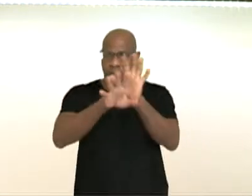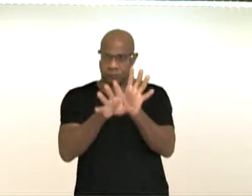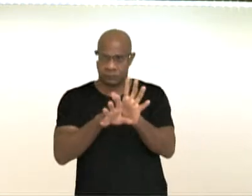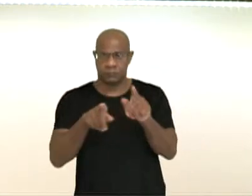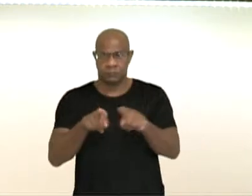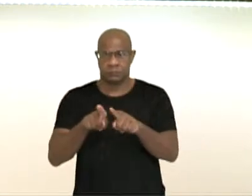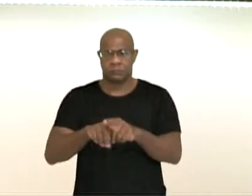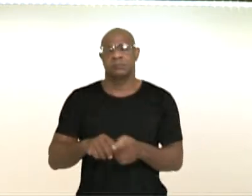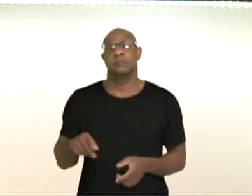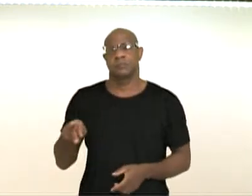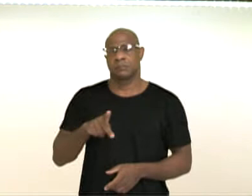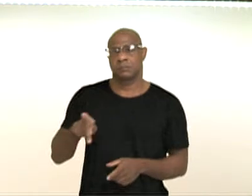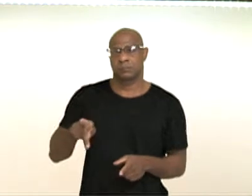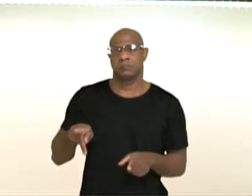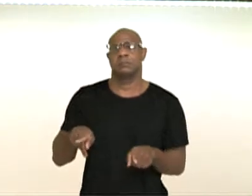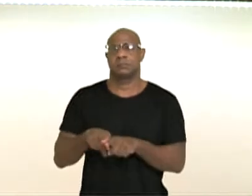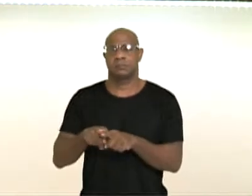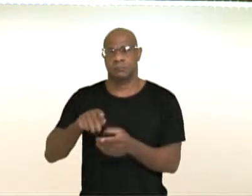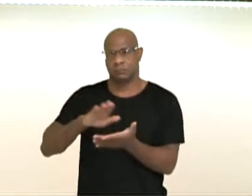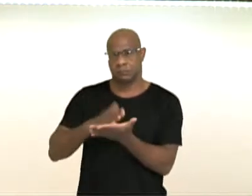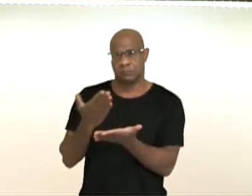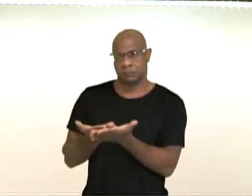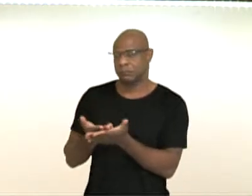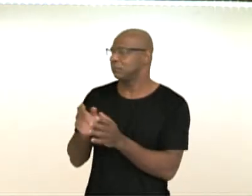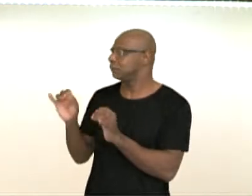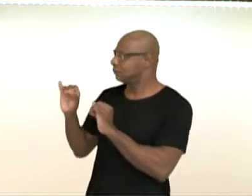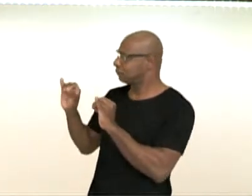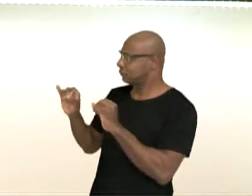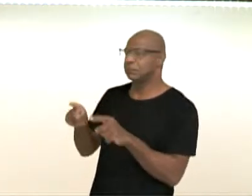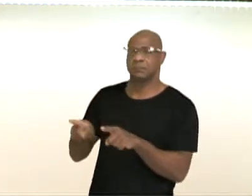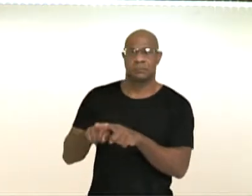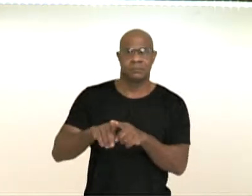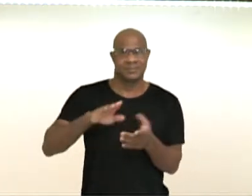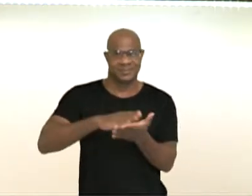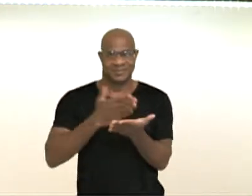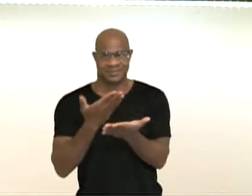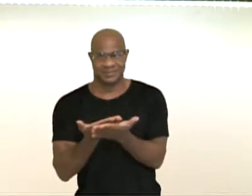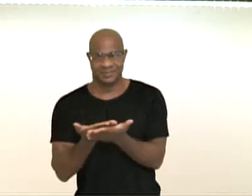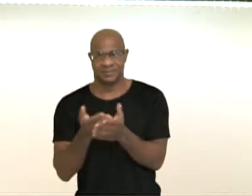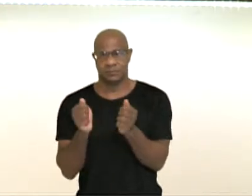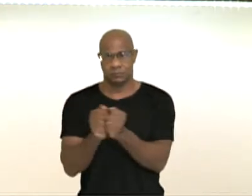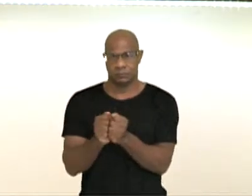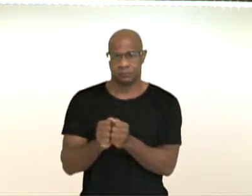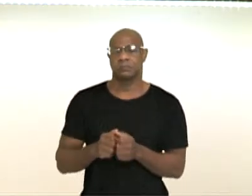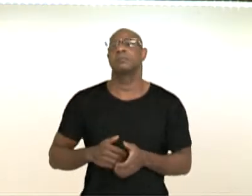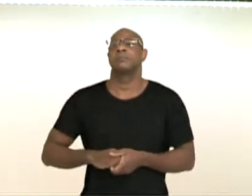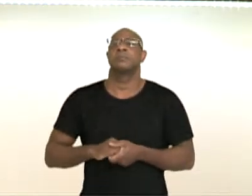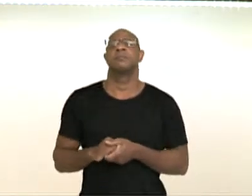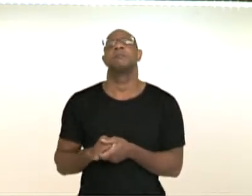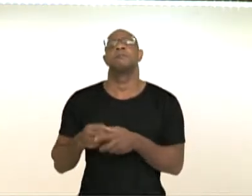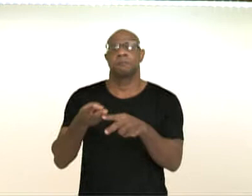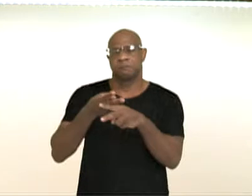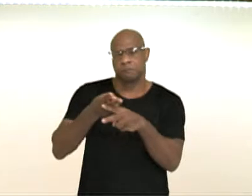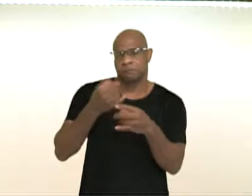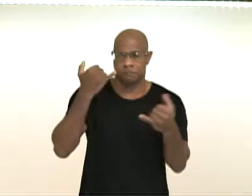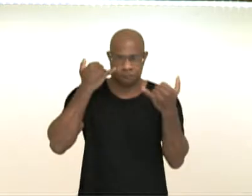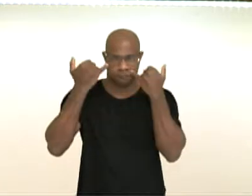teacher Patrícia e o nosso intérprete Val. Hi Val, how are you? Vamos procurar essas informações. Vamos